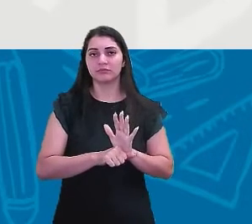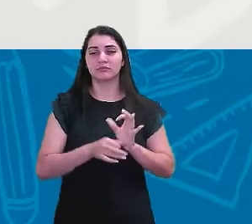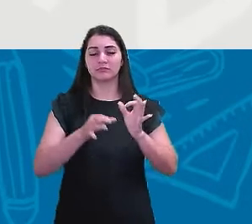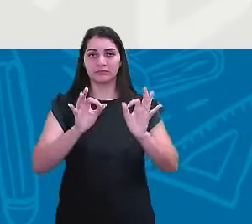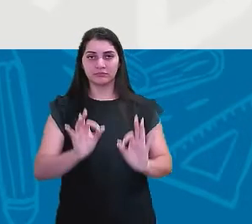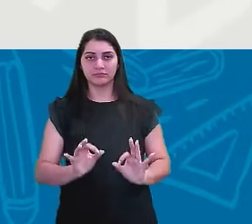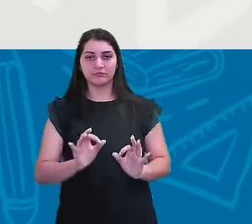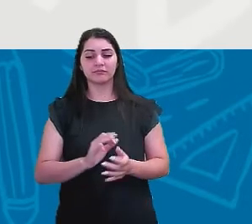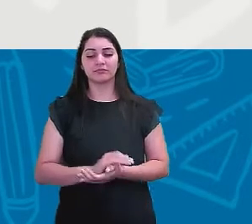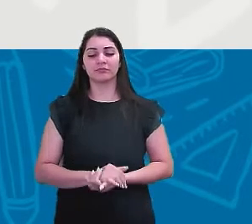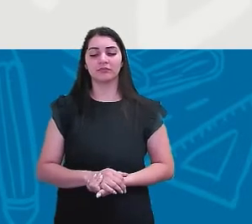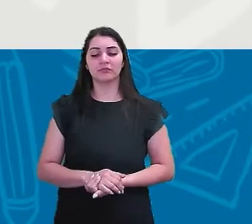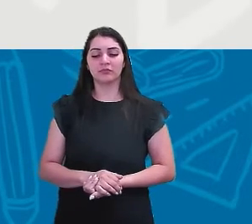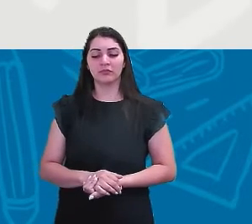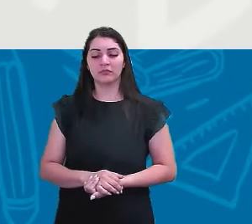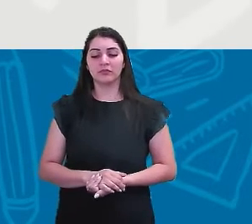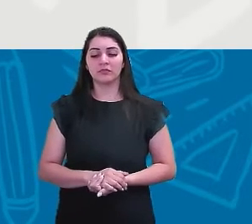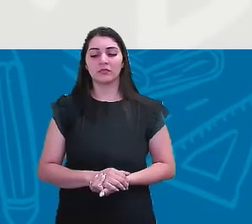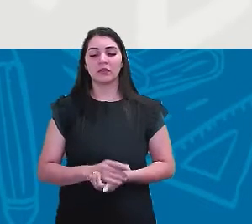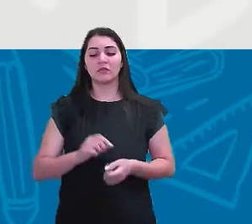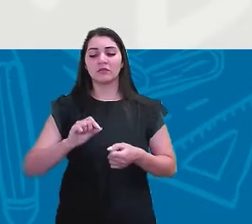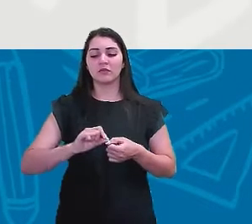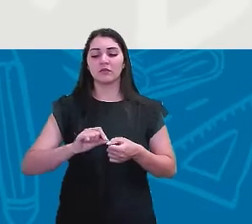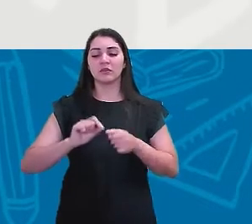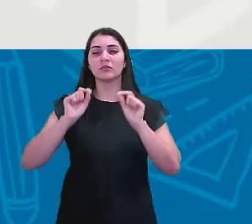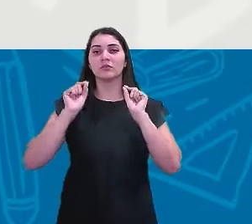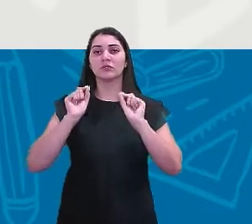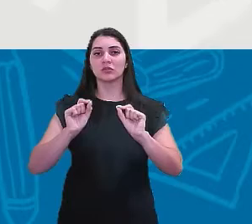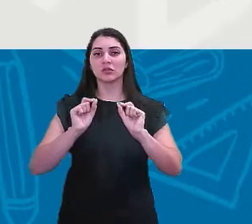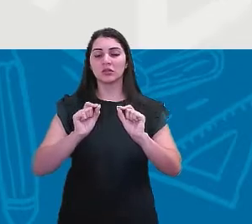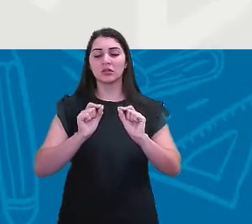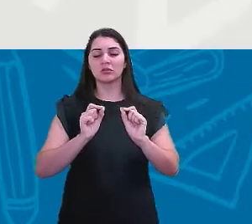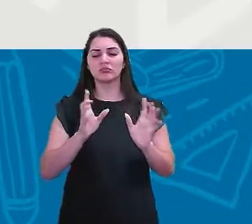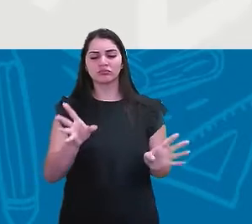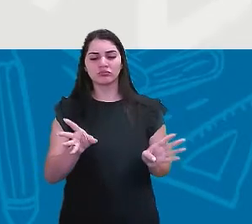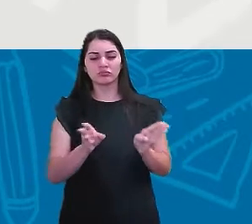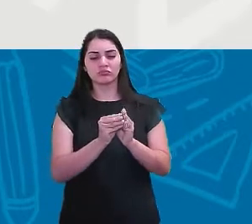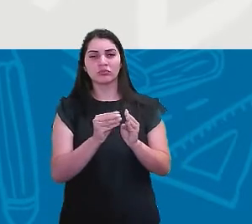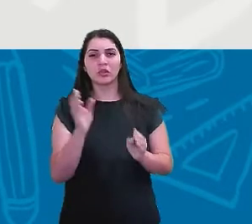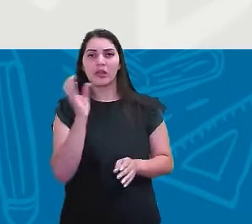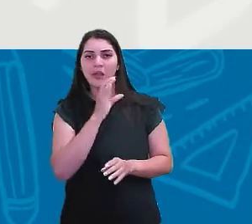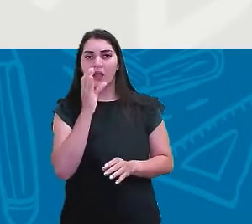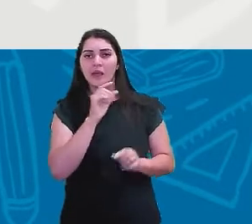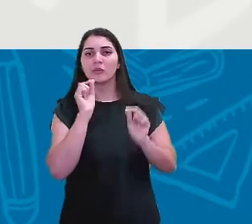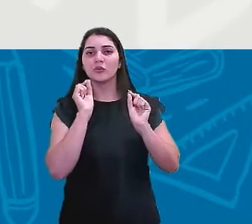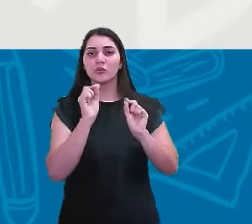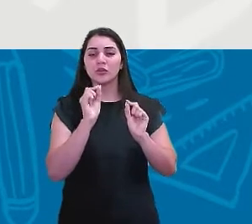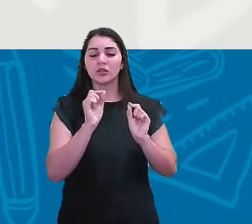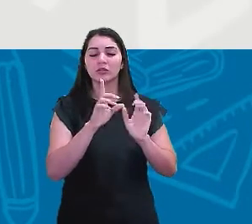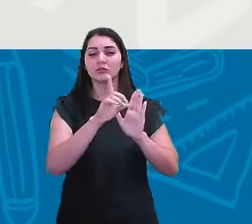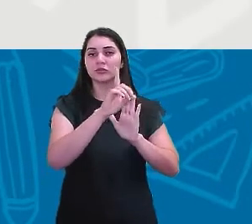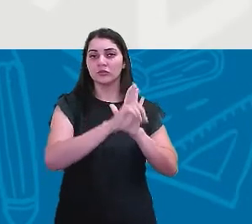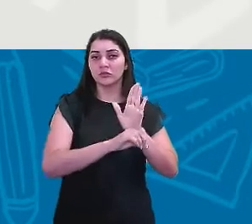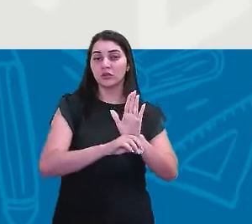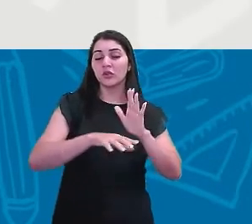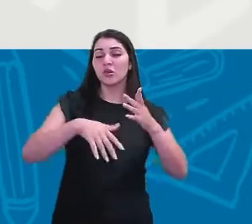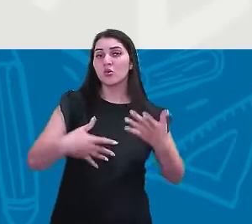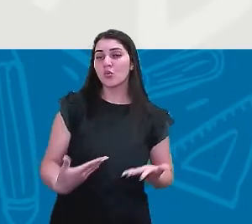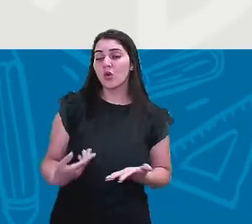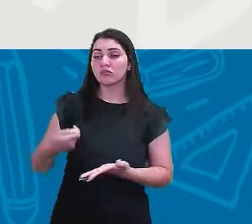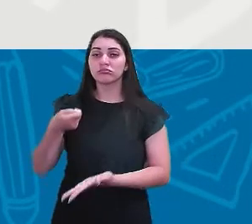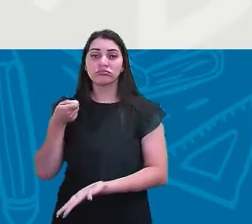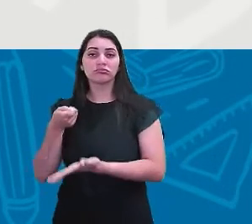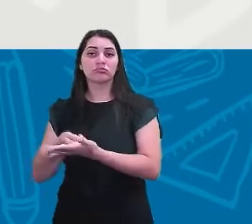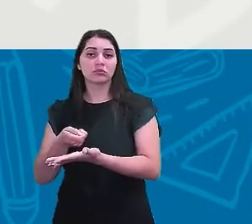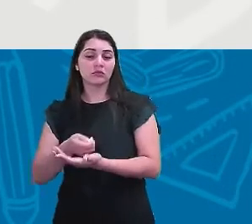Adolescente. Muito bem. Fizemos aí um pequeno apanhado, bem rápido, do que são os direitos e quais são os